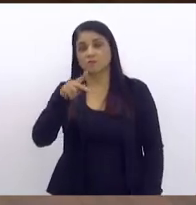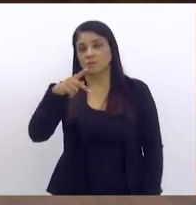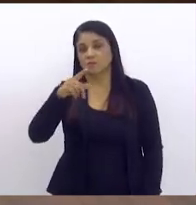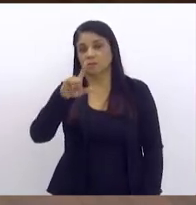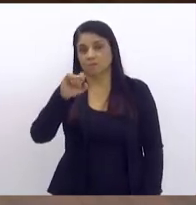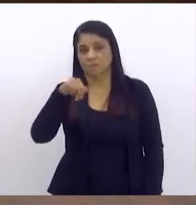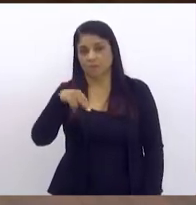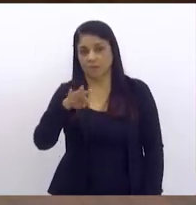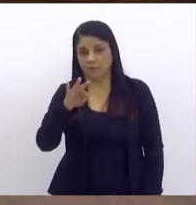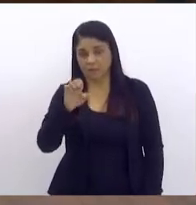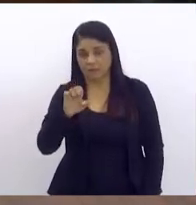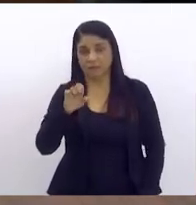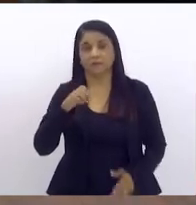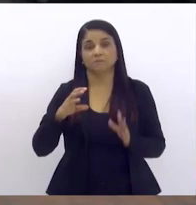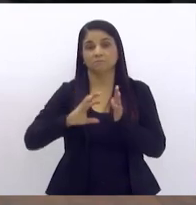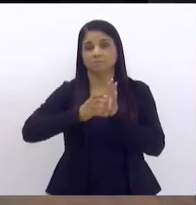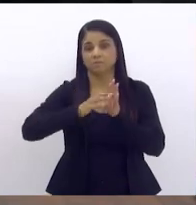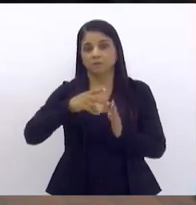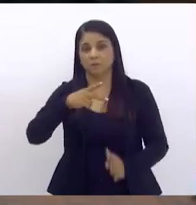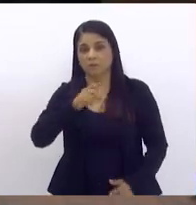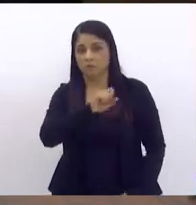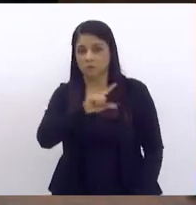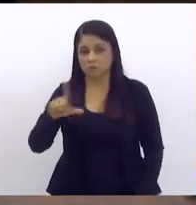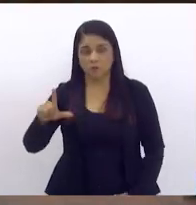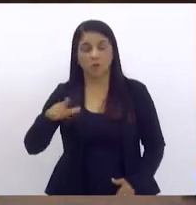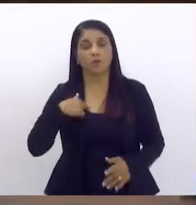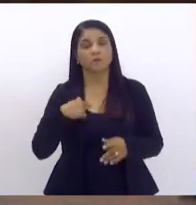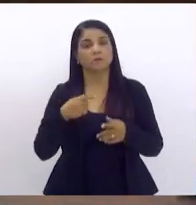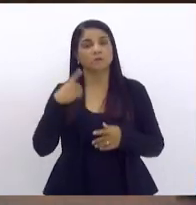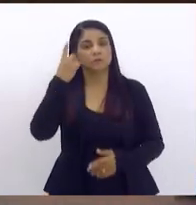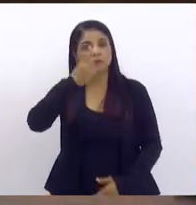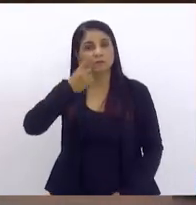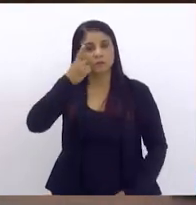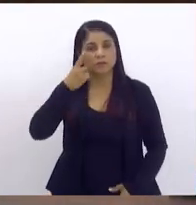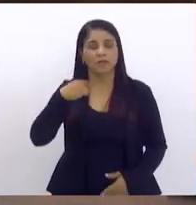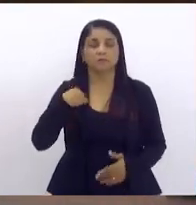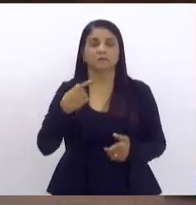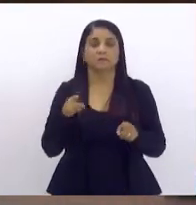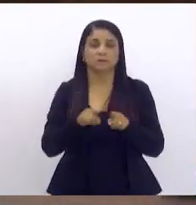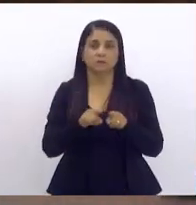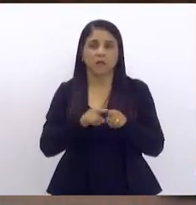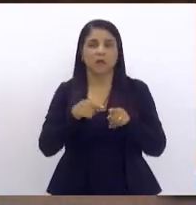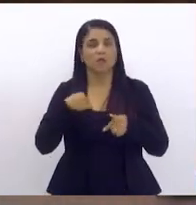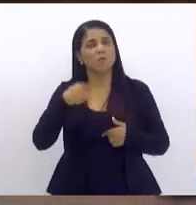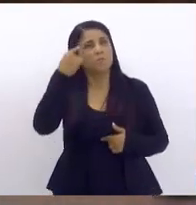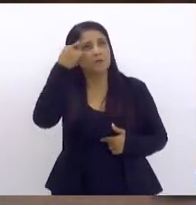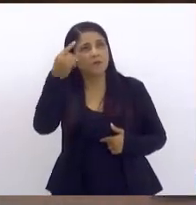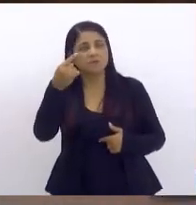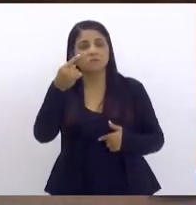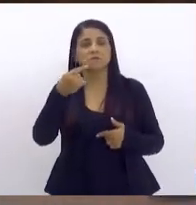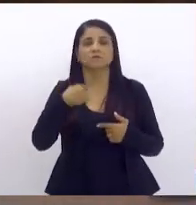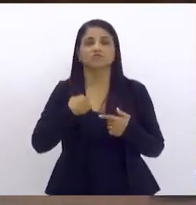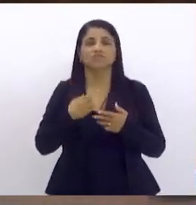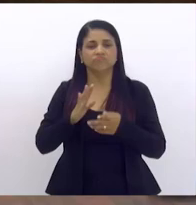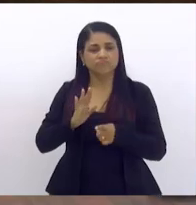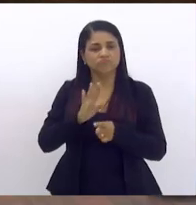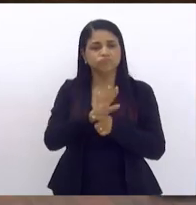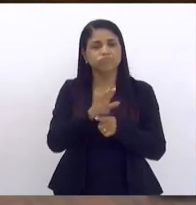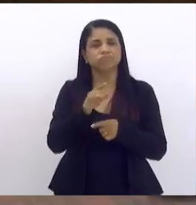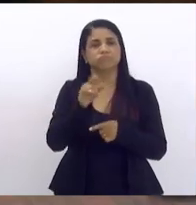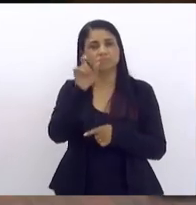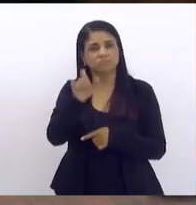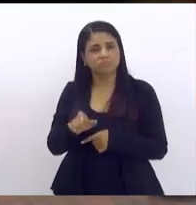também diplomada enquanto deputada estadual. Pensar a figura de Beni Brioli é pensar a contribuição que ela